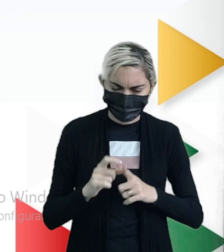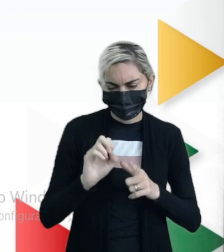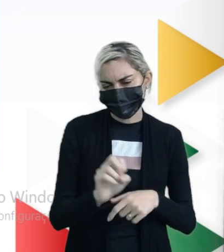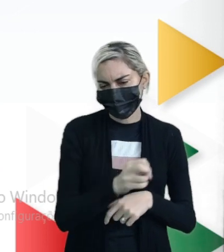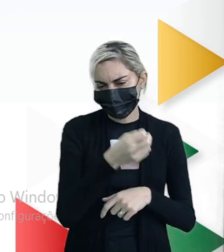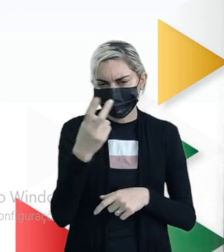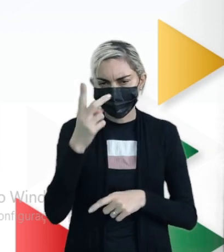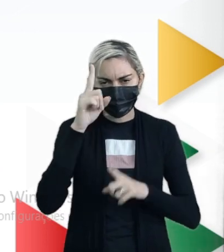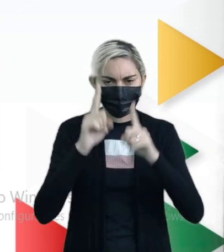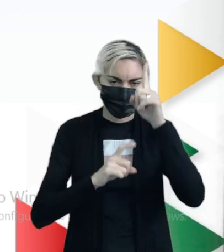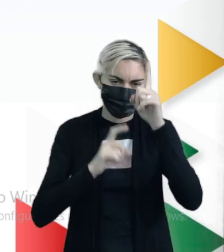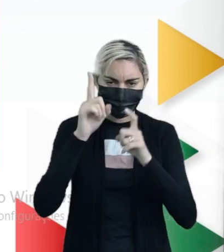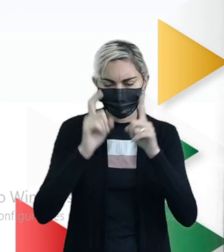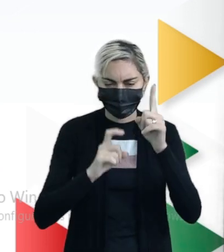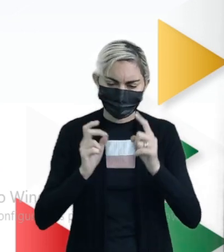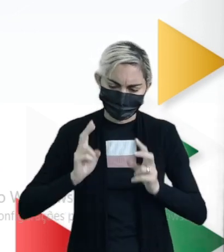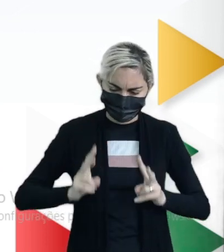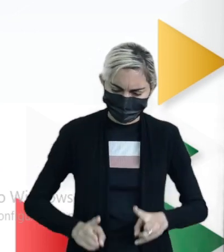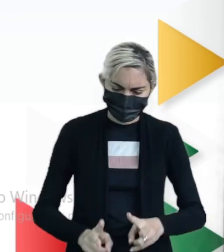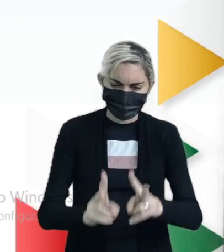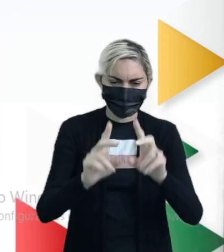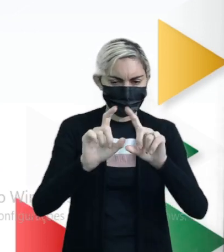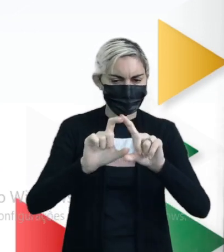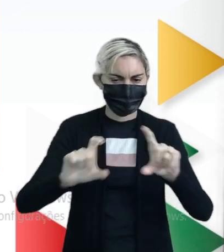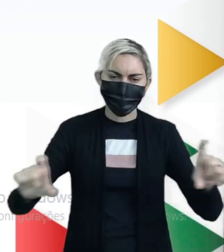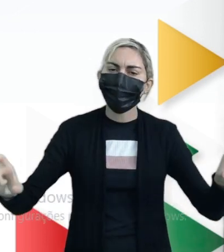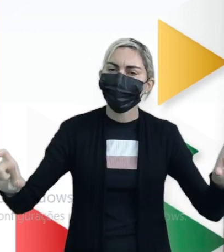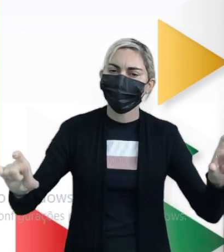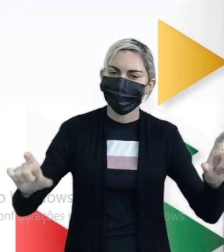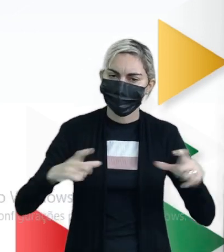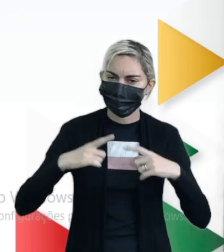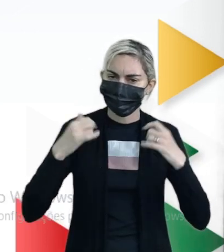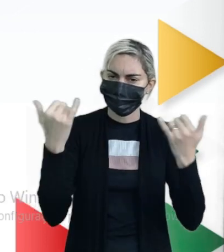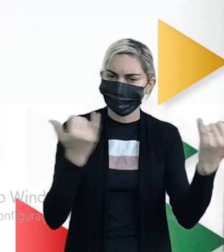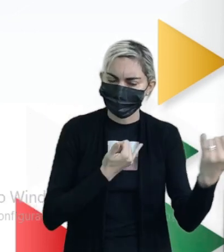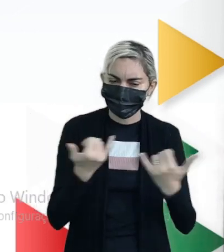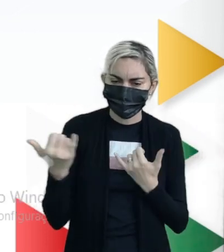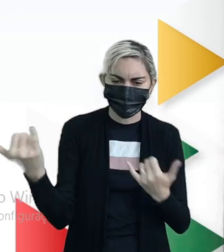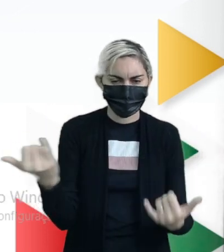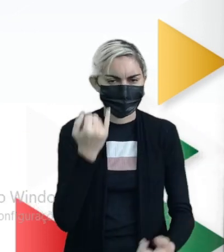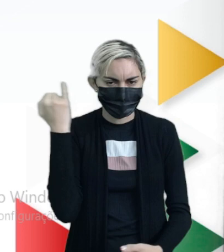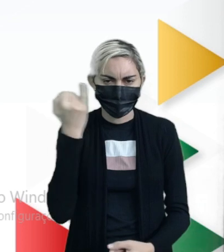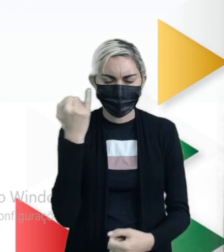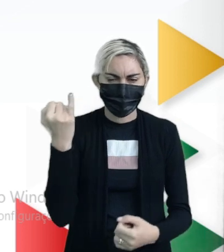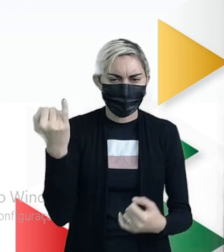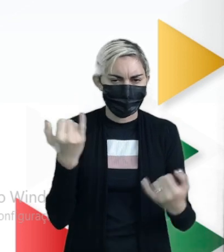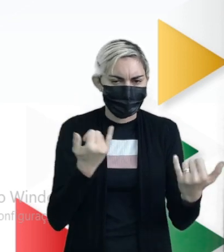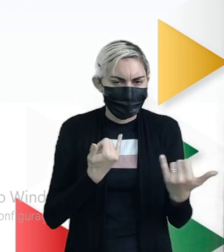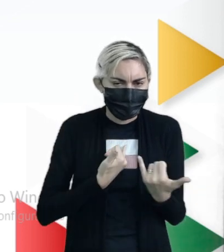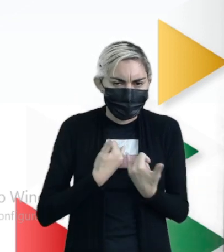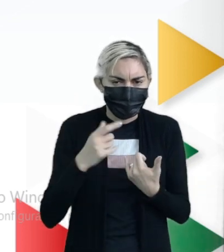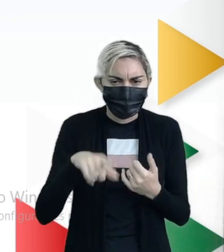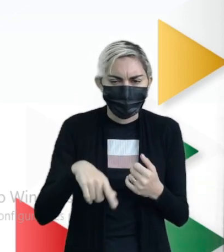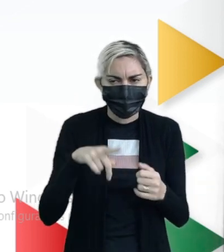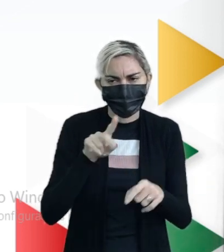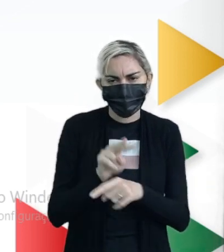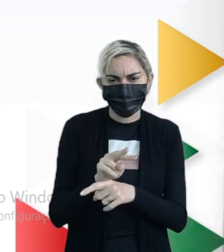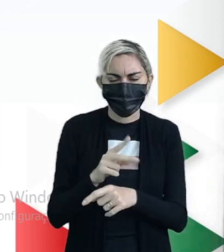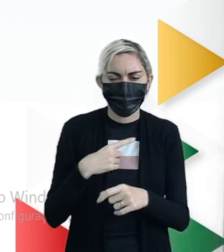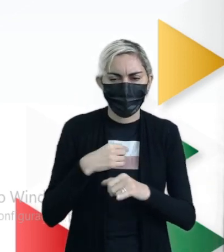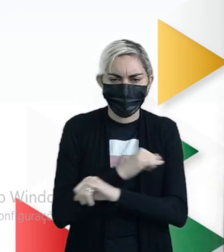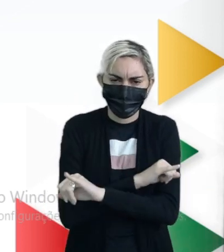ou expressões contidas nas frases. Disse que uma informação é pressuposta quando